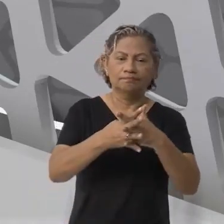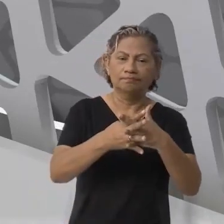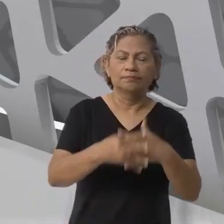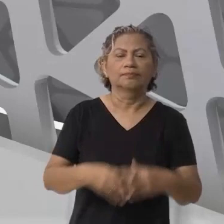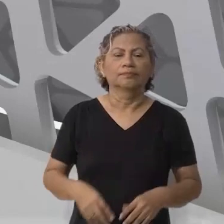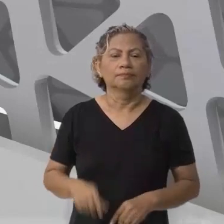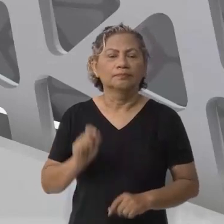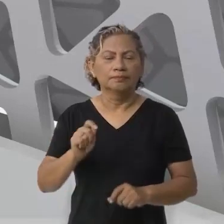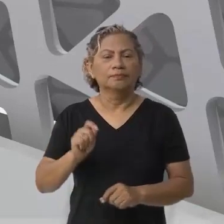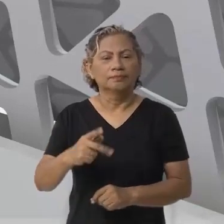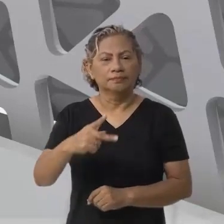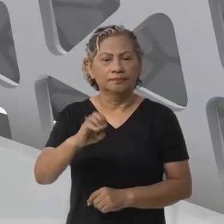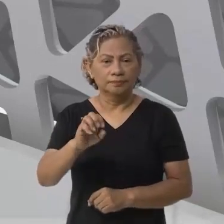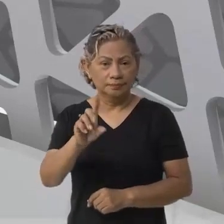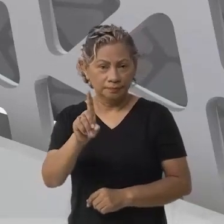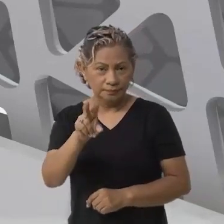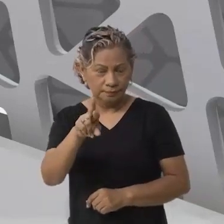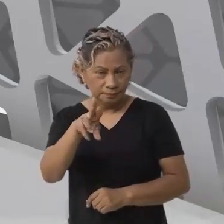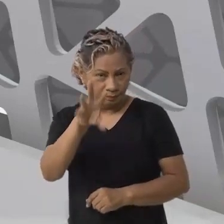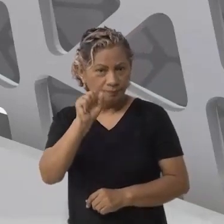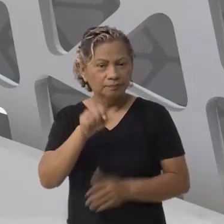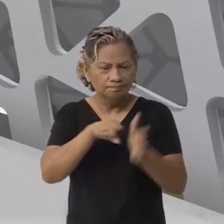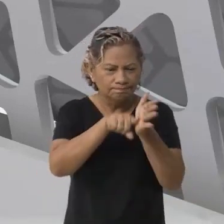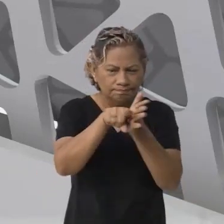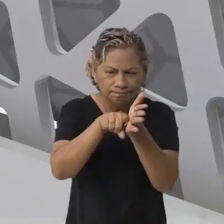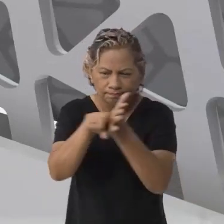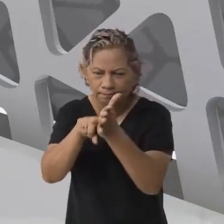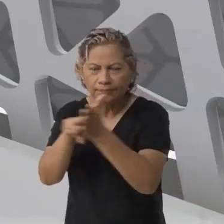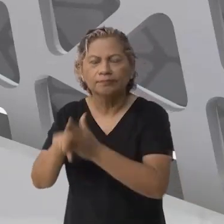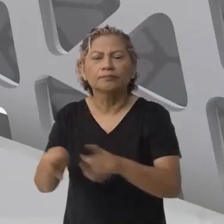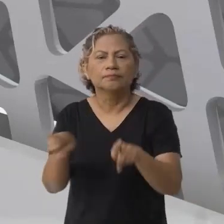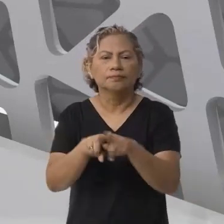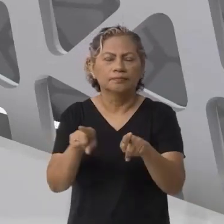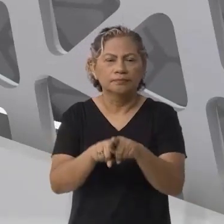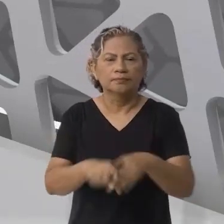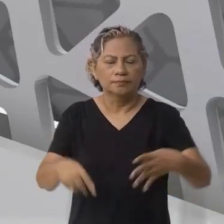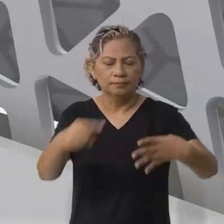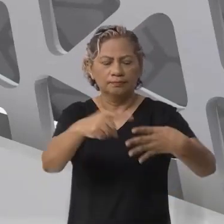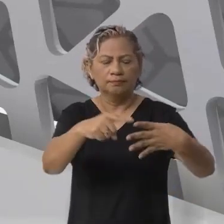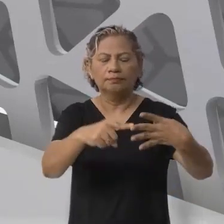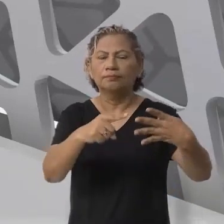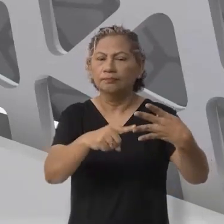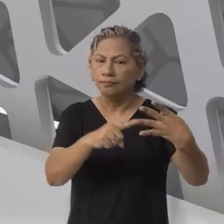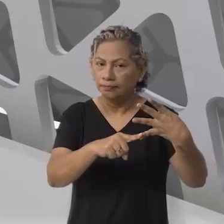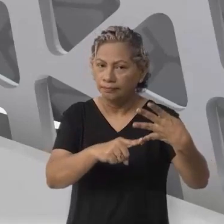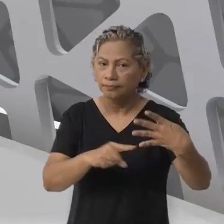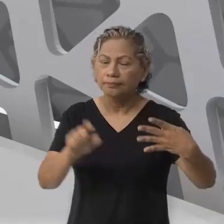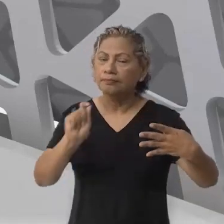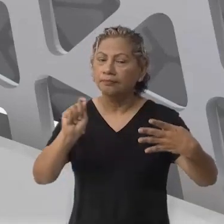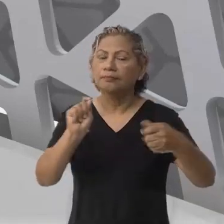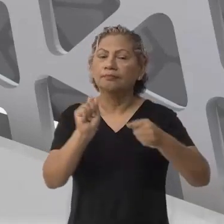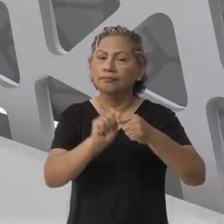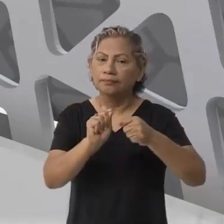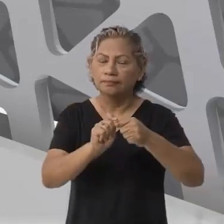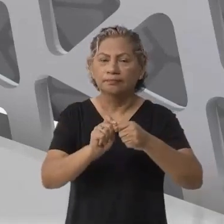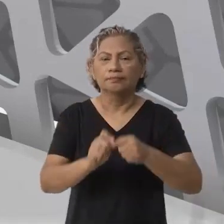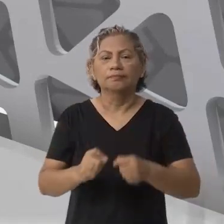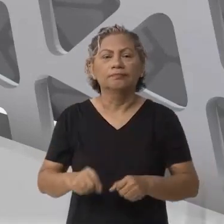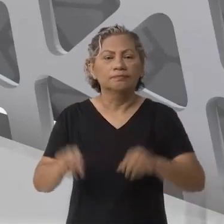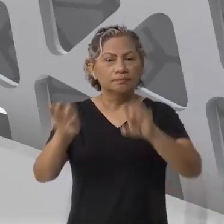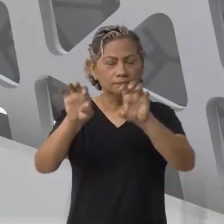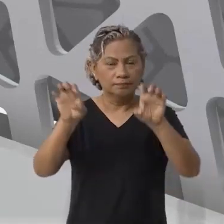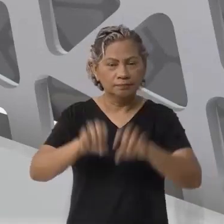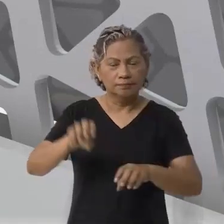Complexo Regional, que ele foi feito pelo geógrafo Pedro Pinchas Geiger, e também os 4 Brasis, que ele